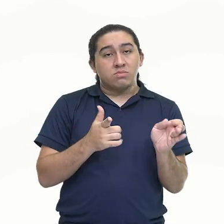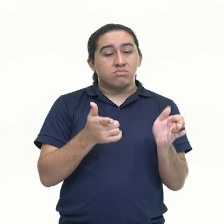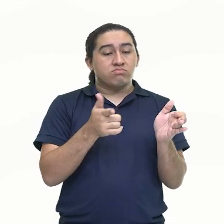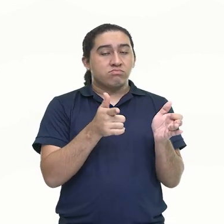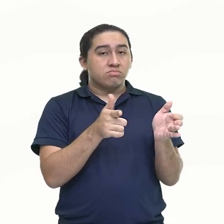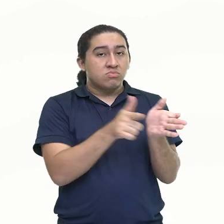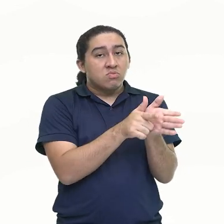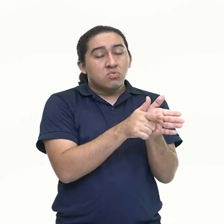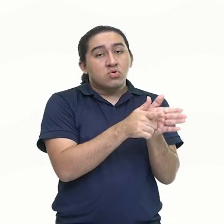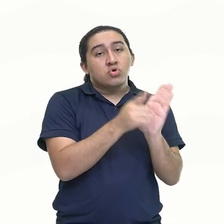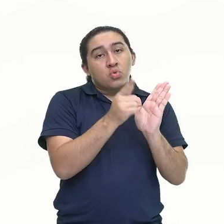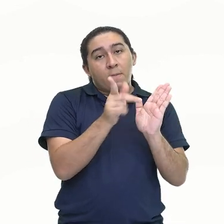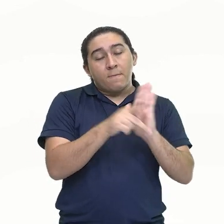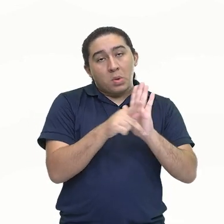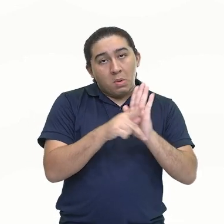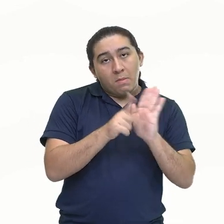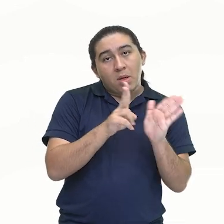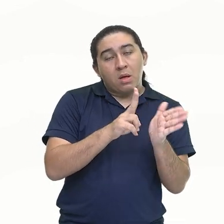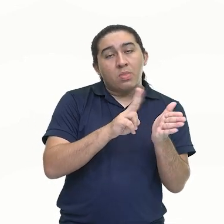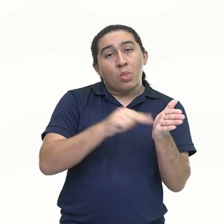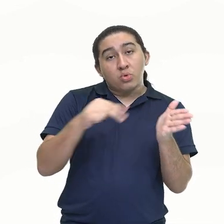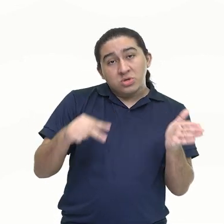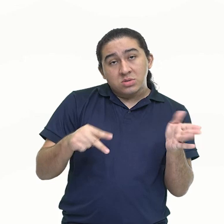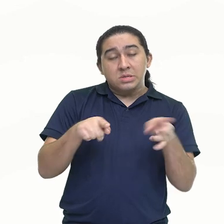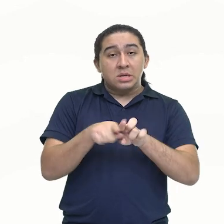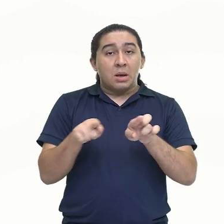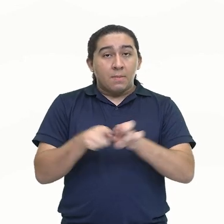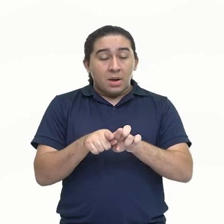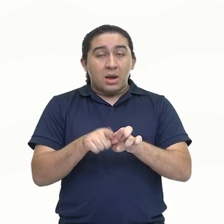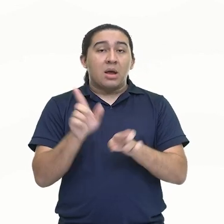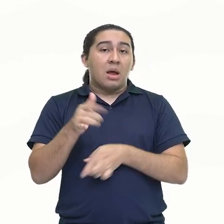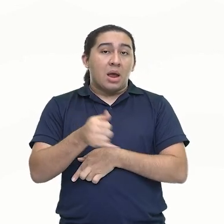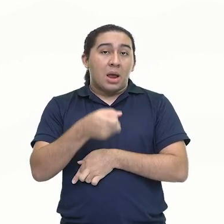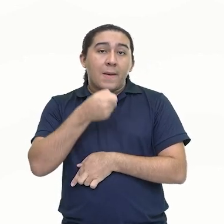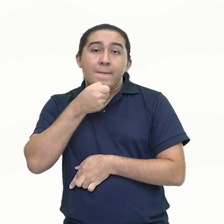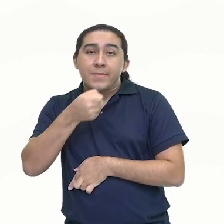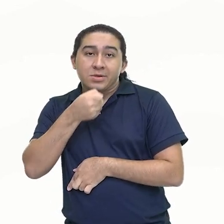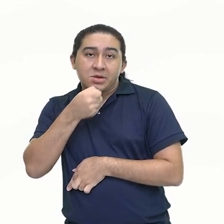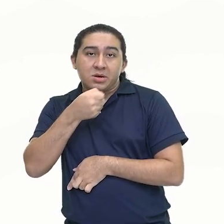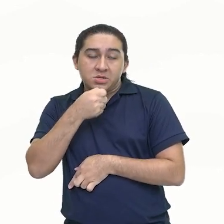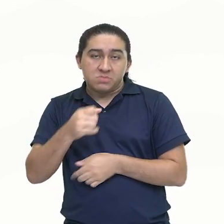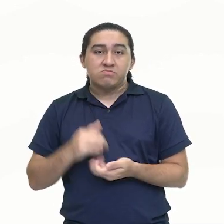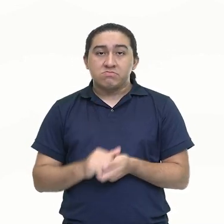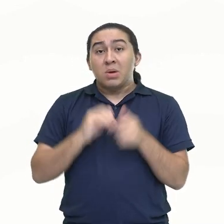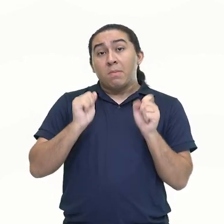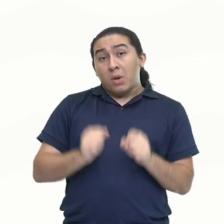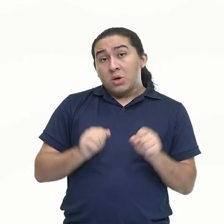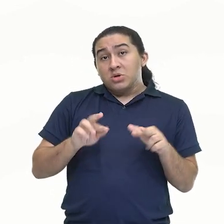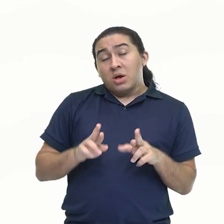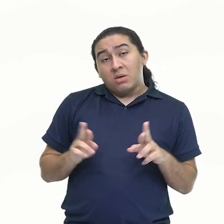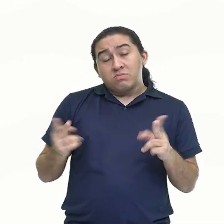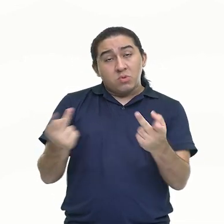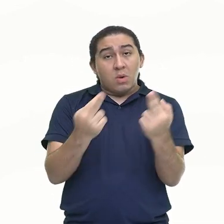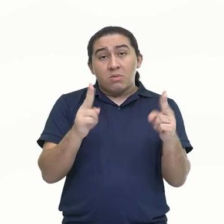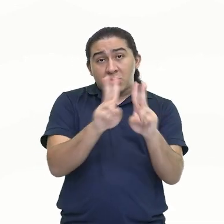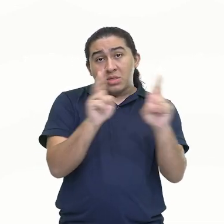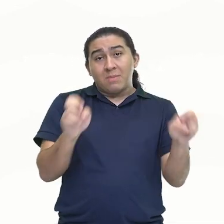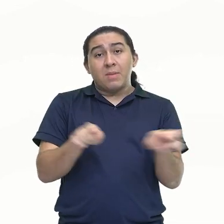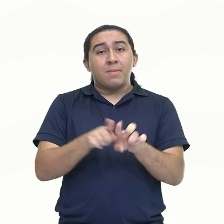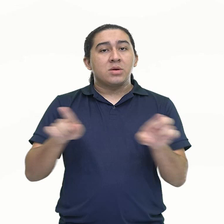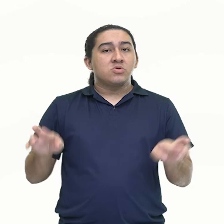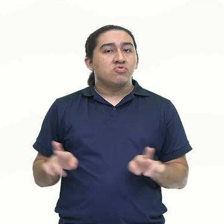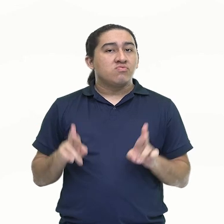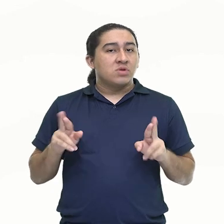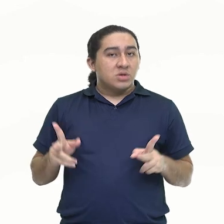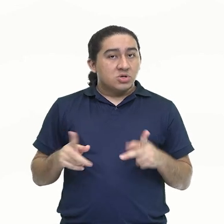repente, pode se tratar da mesma coisa, mas com diferenças, né?